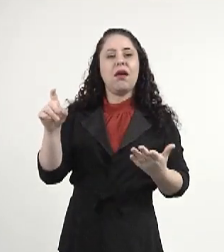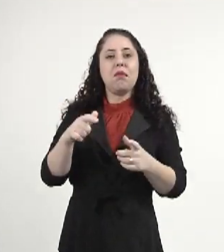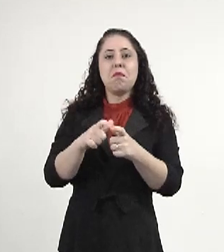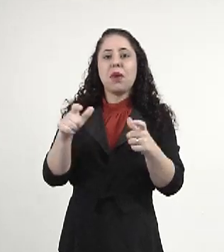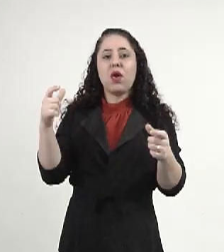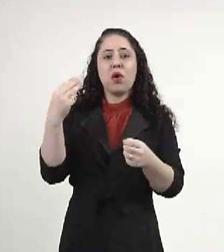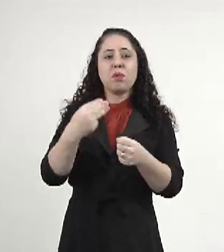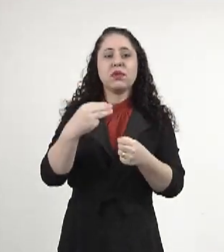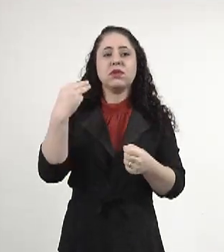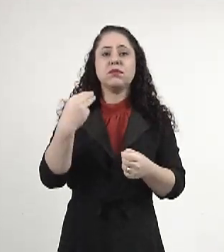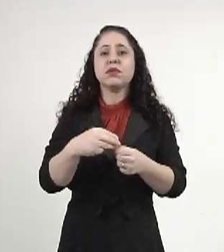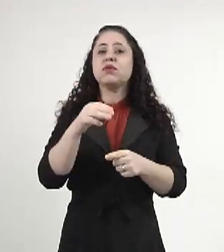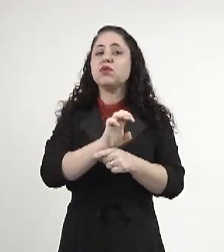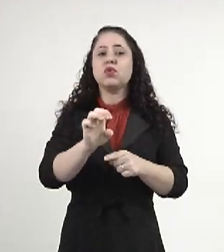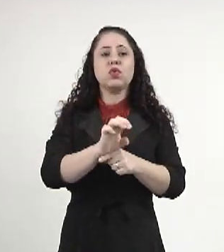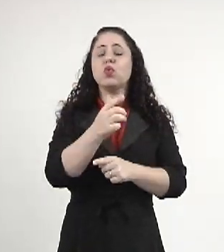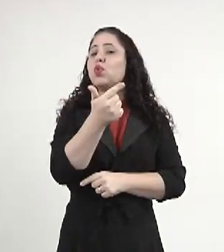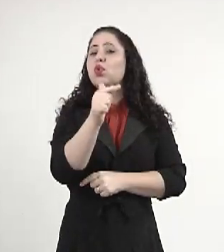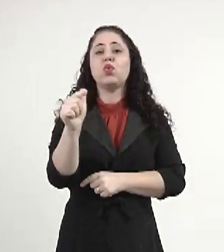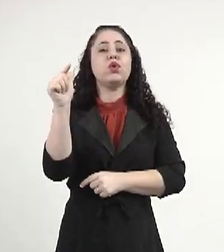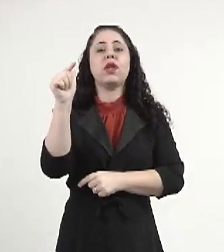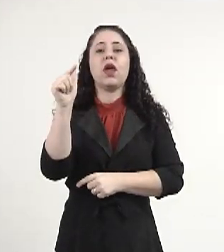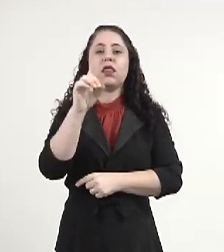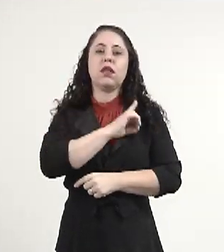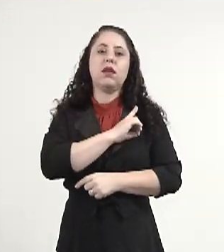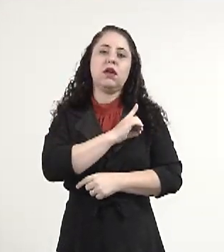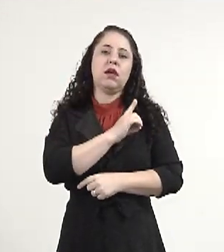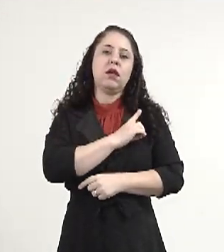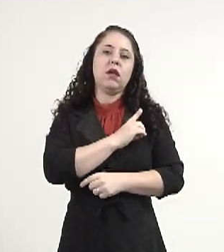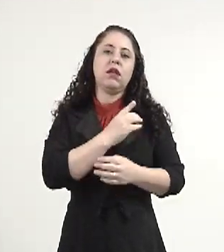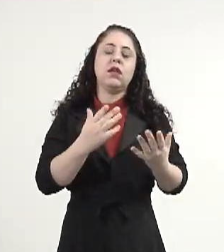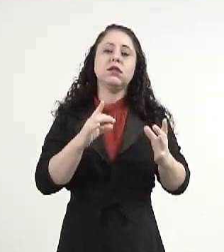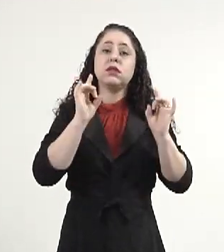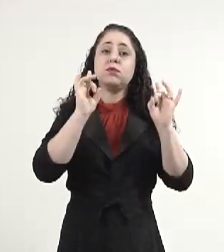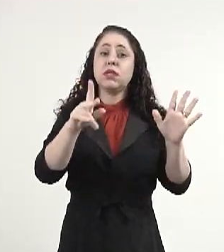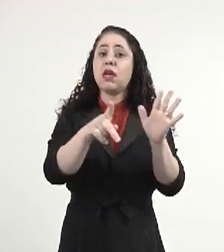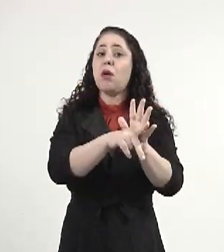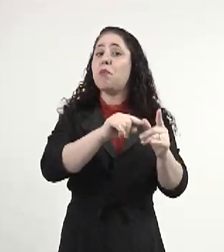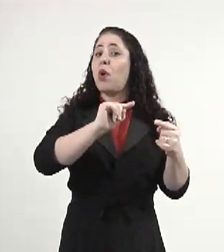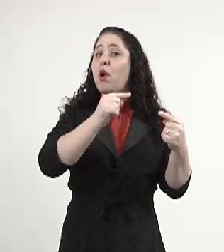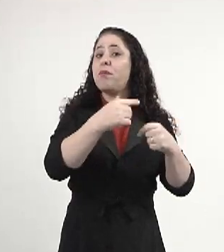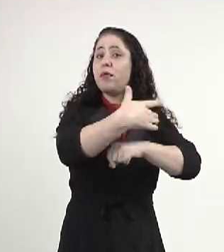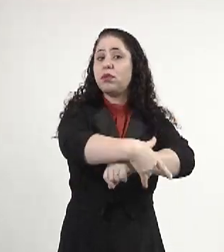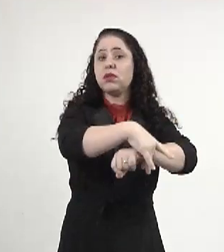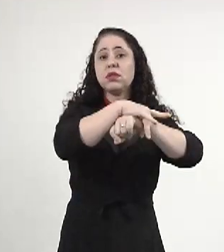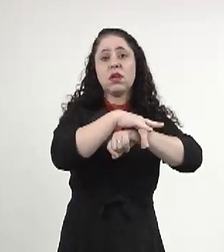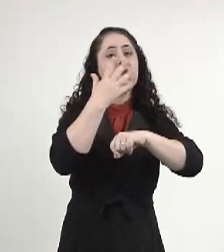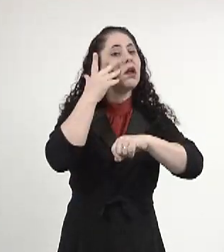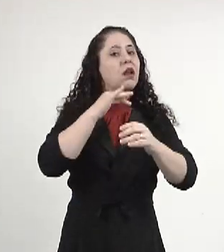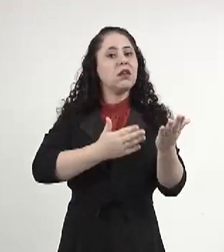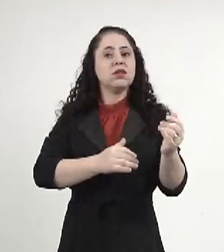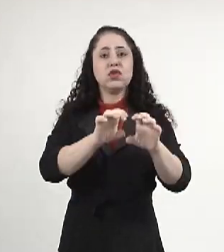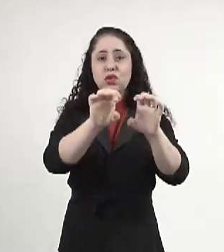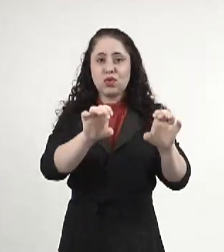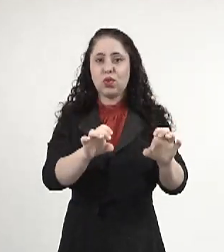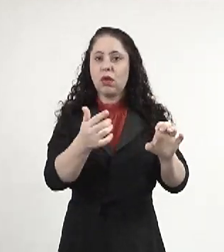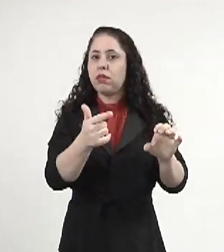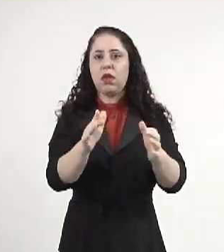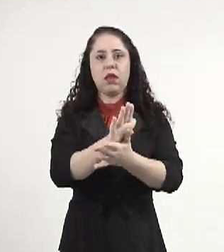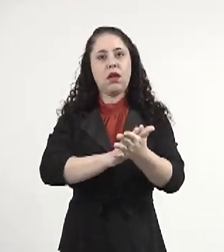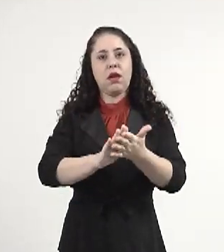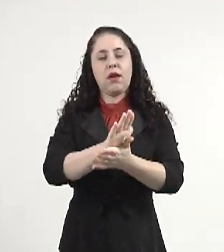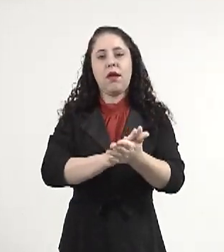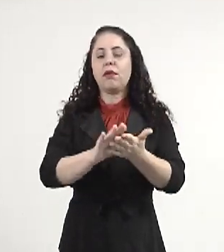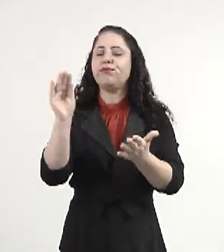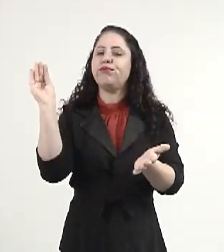maior município do estado, não possui uma delegacia nesses moldes, não possui uma delegacia com essa estrutura? Então, realmente